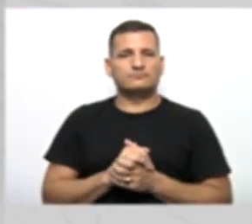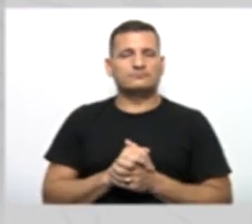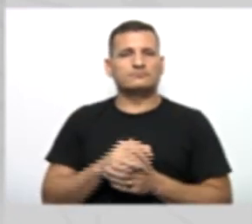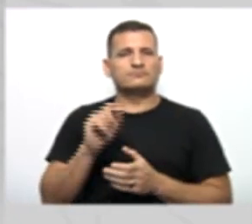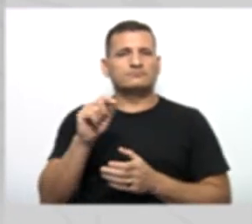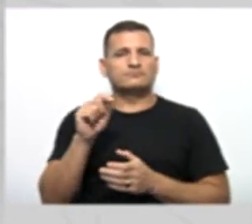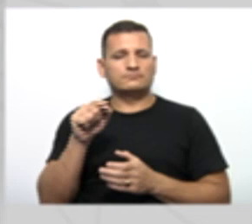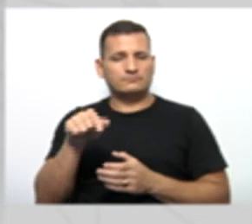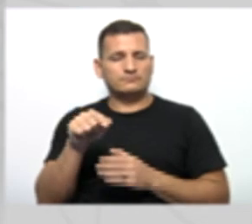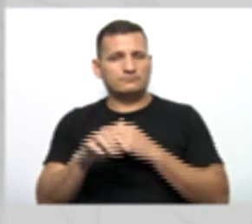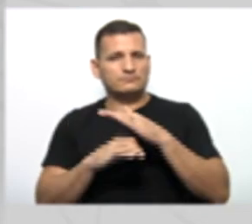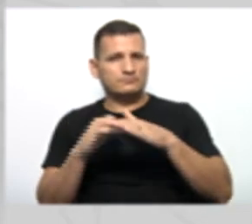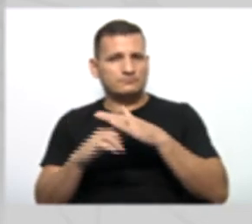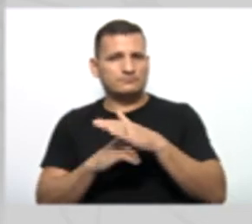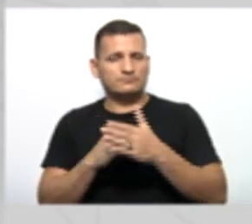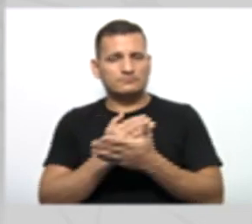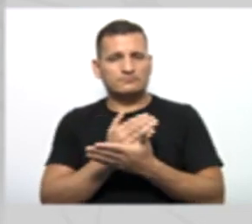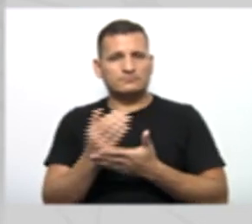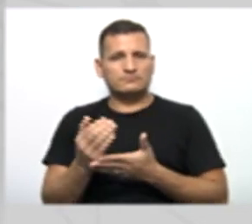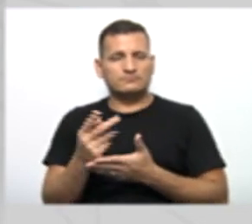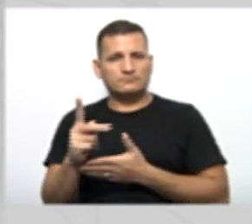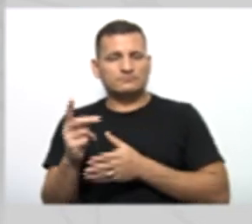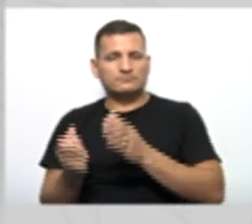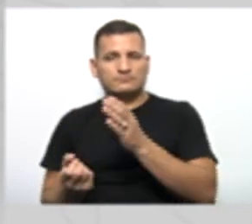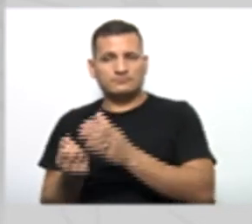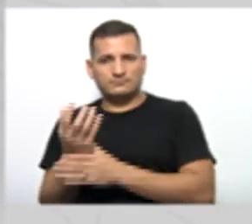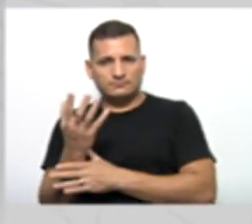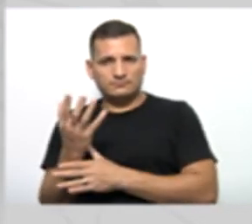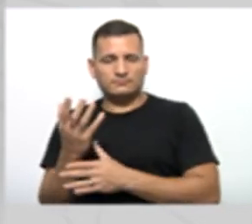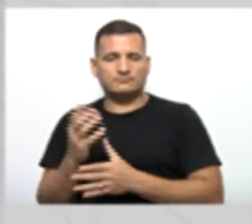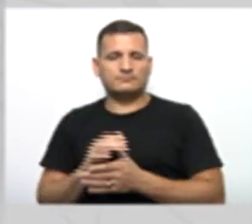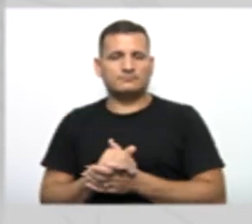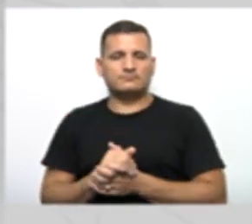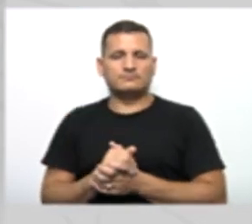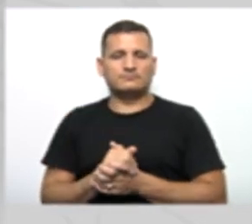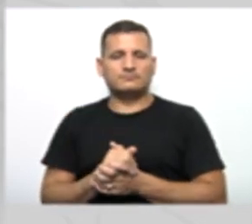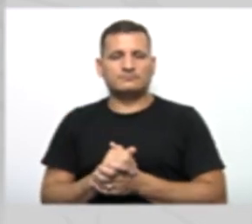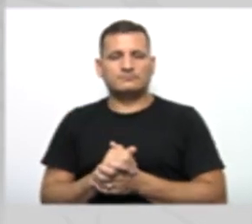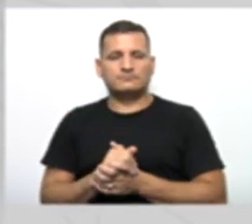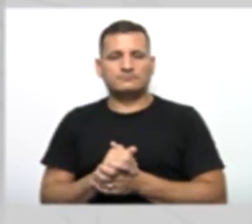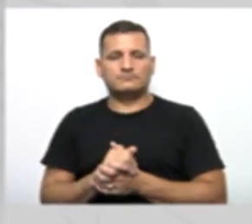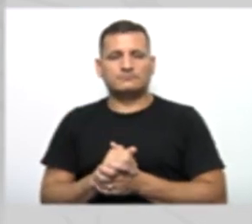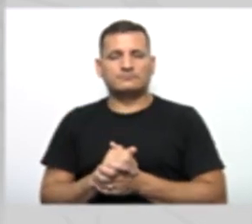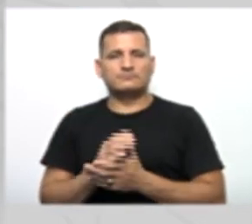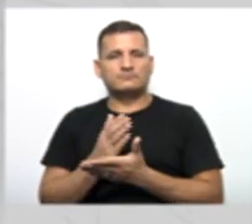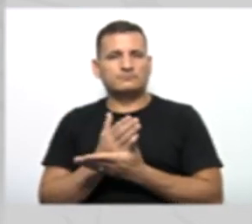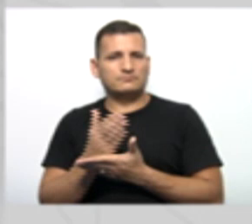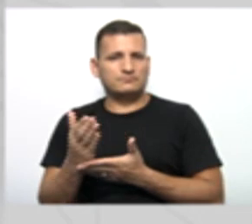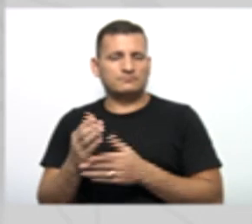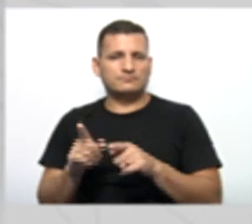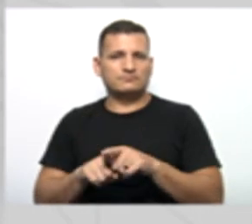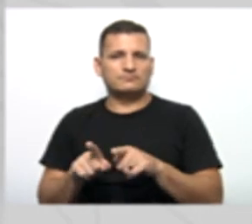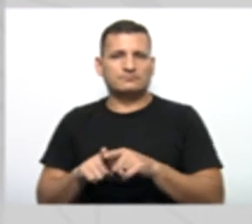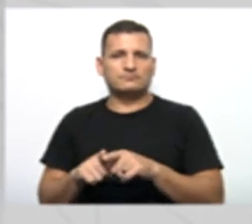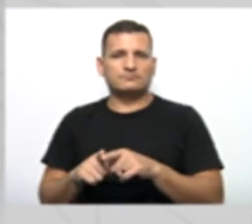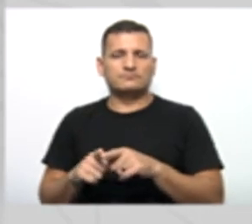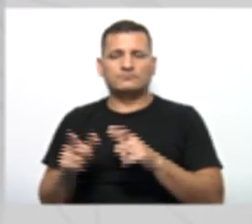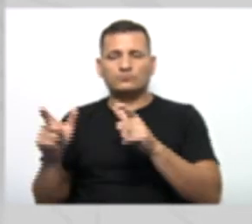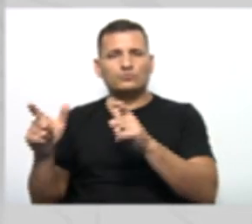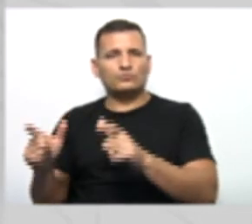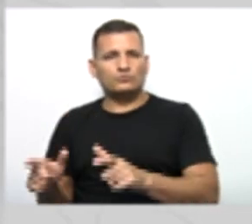empresa possa começar suas instalações, possa começar a definir onde ela vai ser